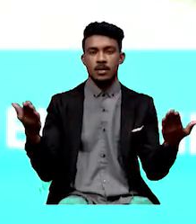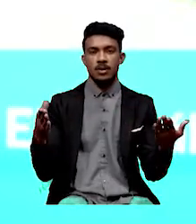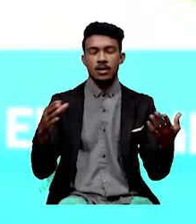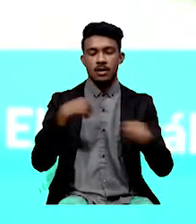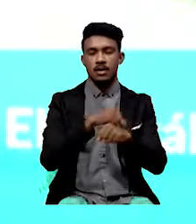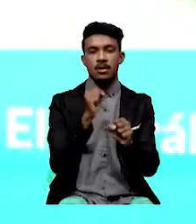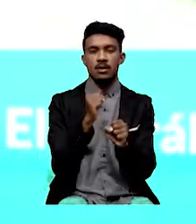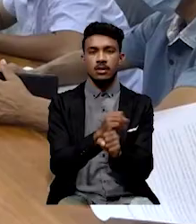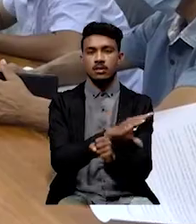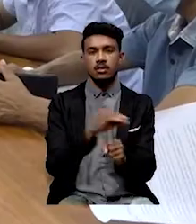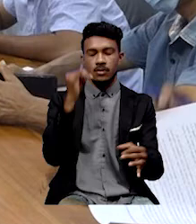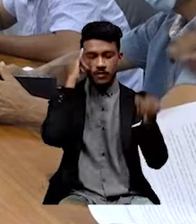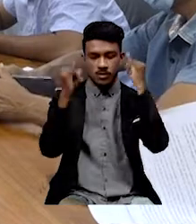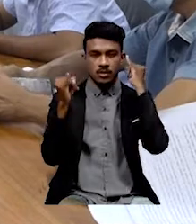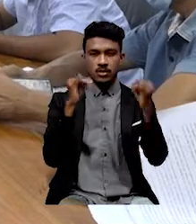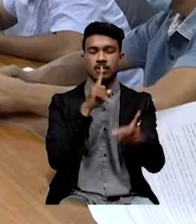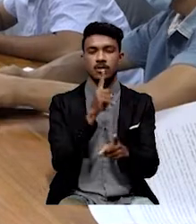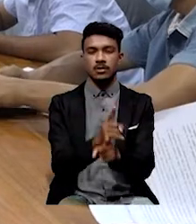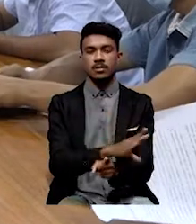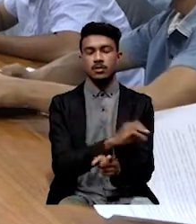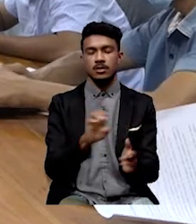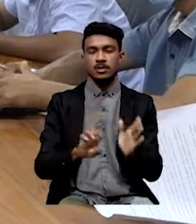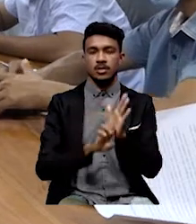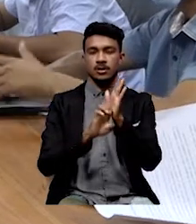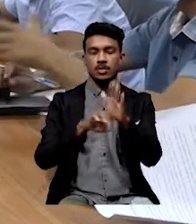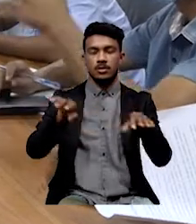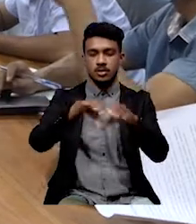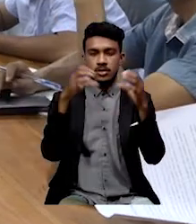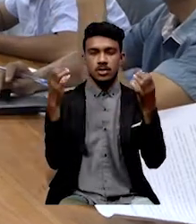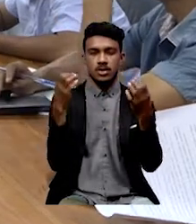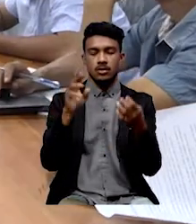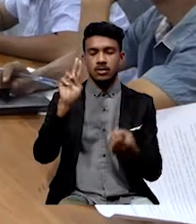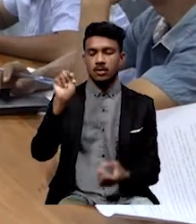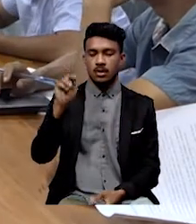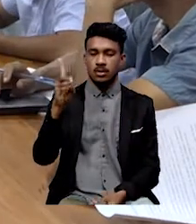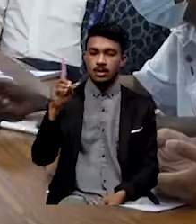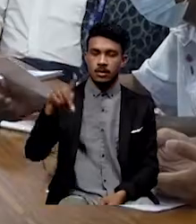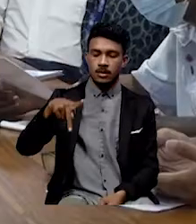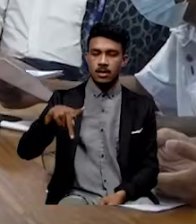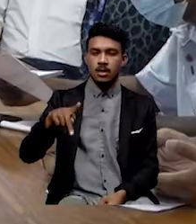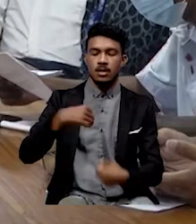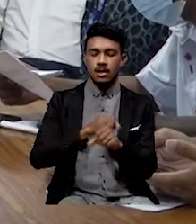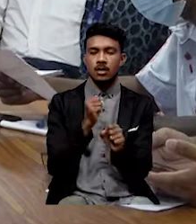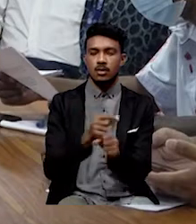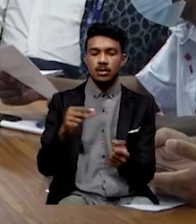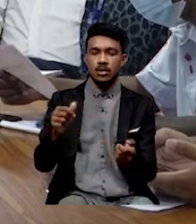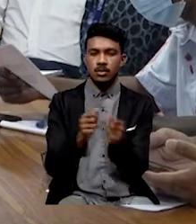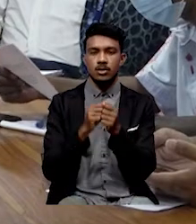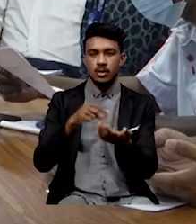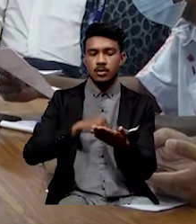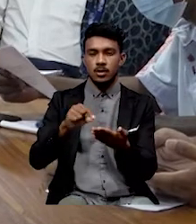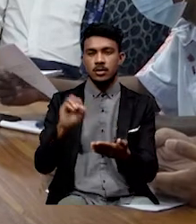nomos informado. Mata Dalang nebe conselho de imprensa no UNDP produz samutuk número Sanur Singhat,